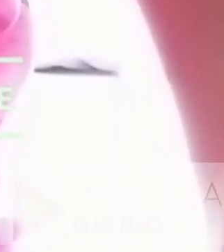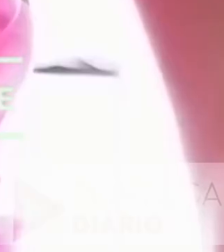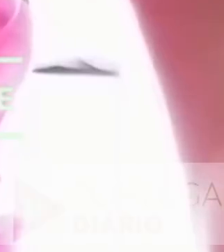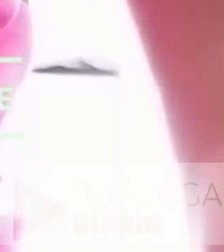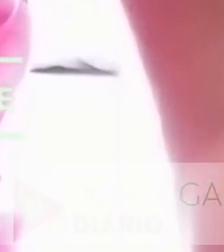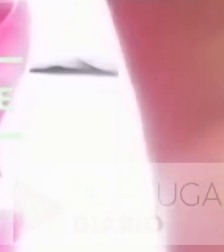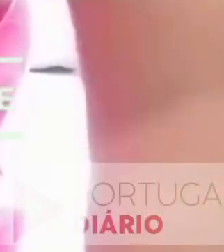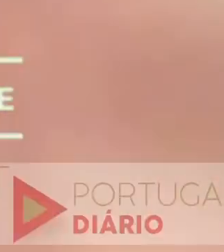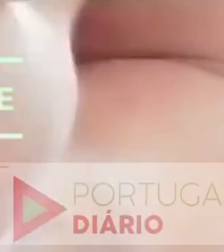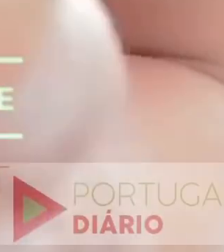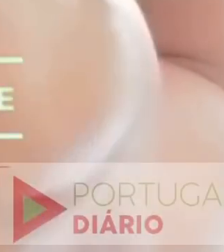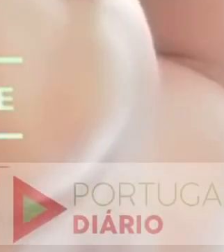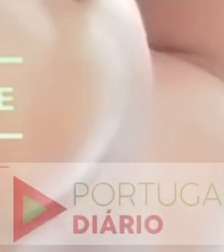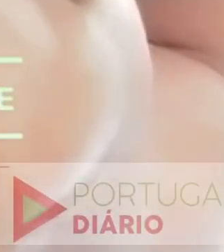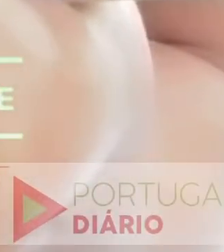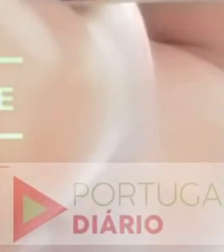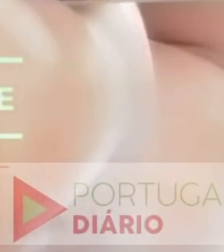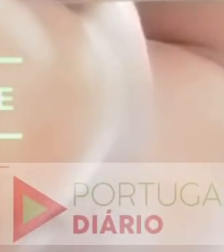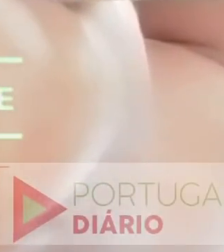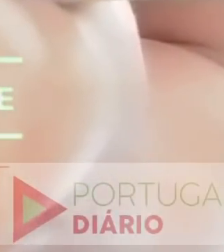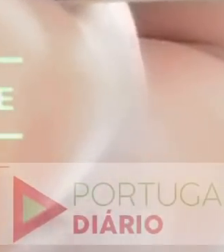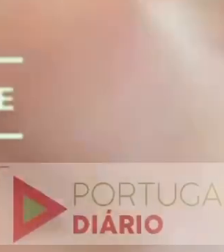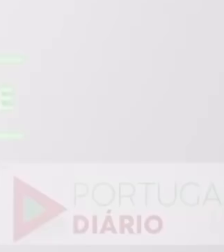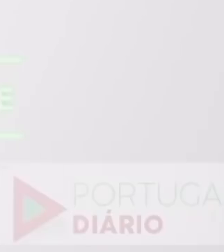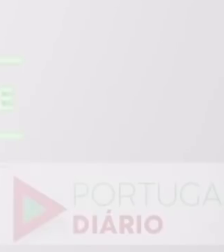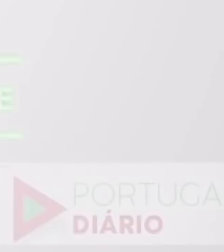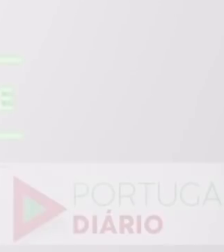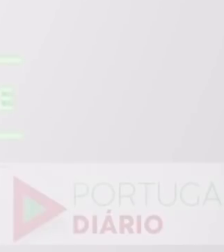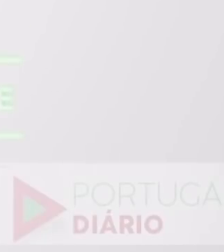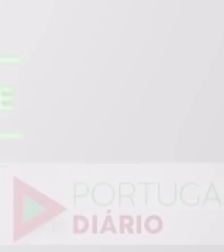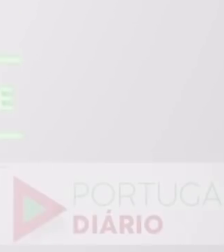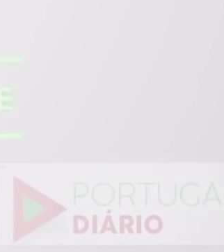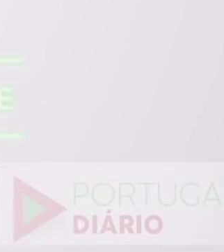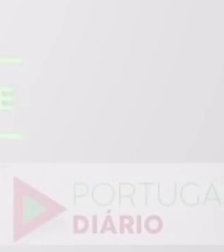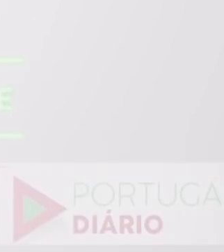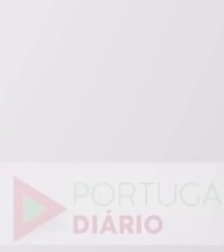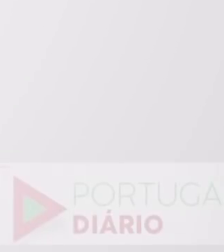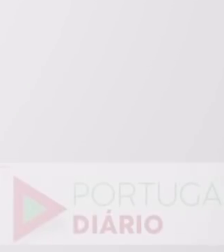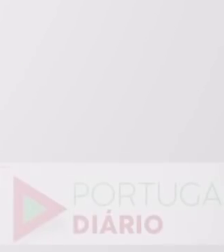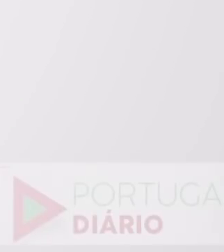todos os dias. Portugal Diário.